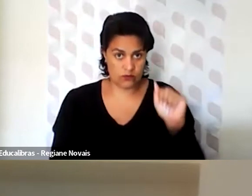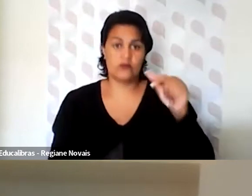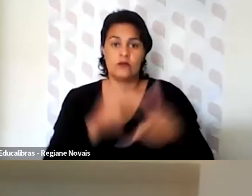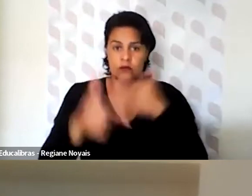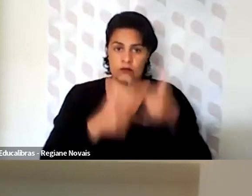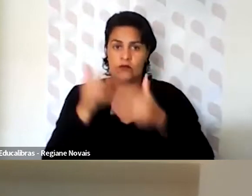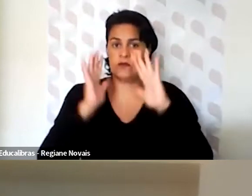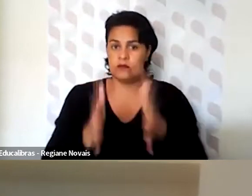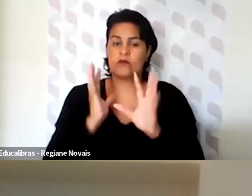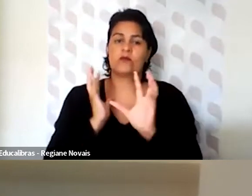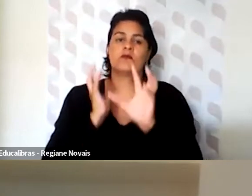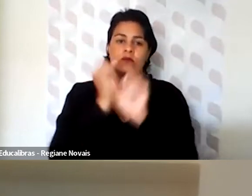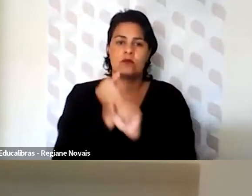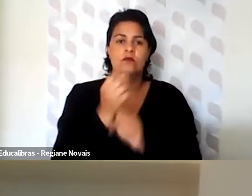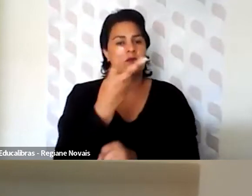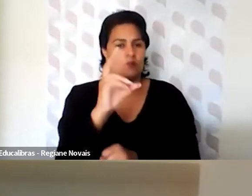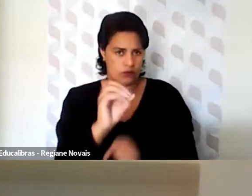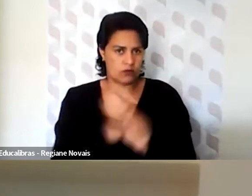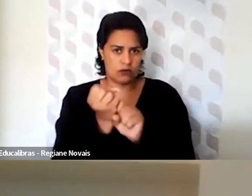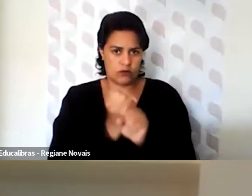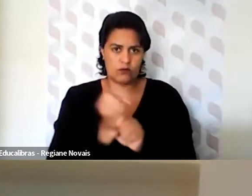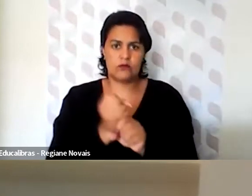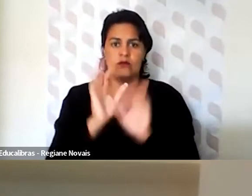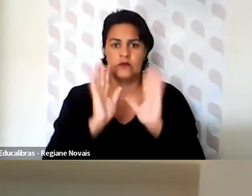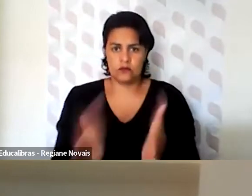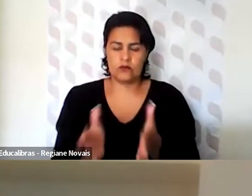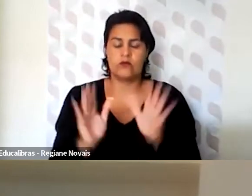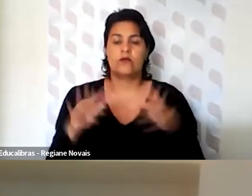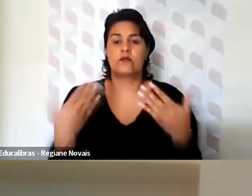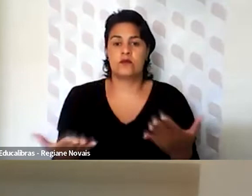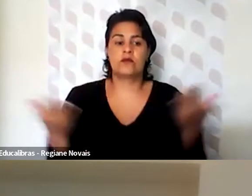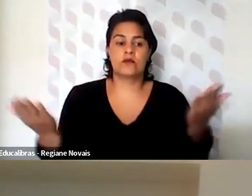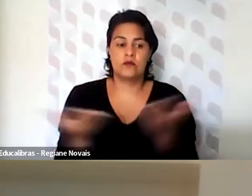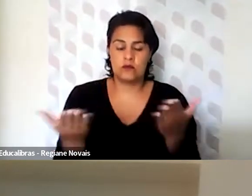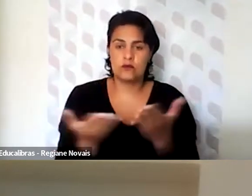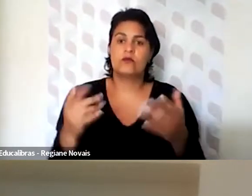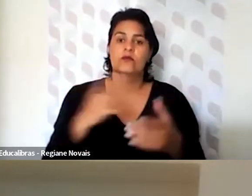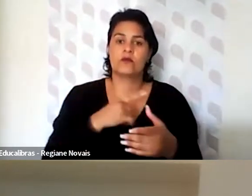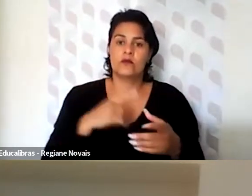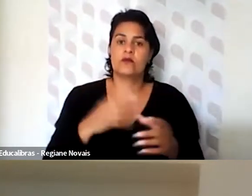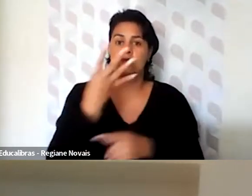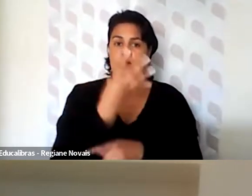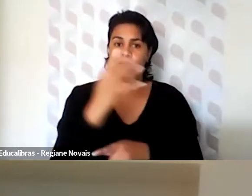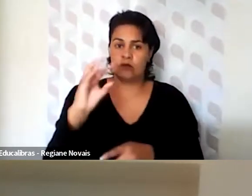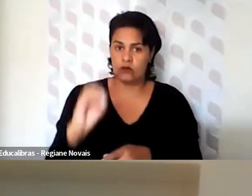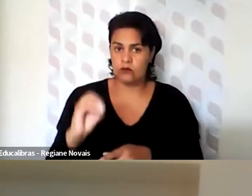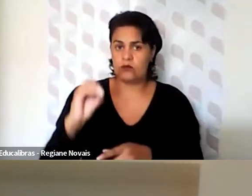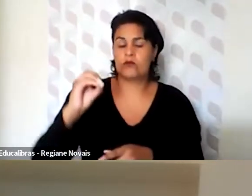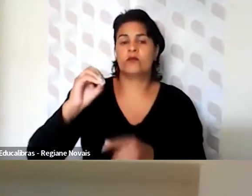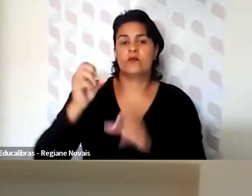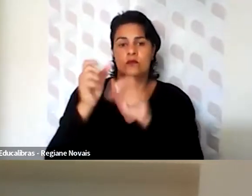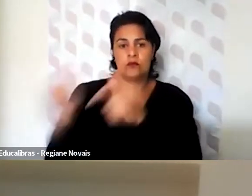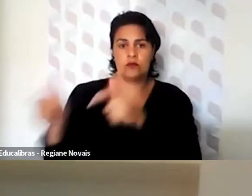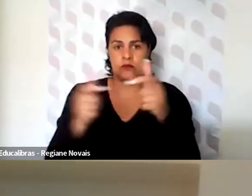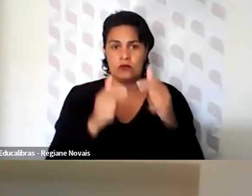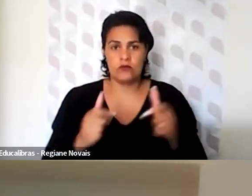tem operações com... hoje, estamos já com 40 comunidades na Amazônia, beneficiando um